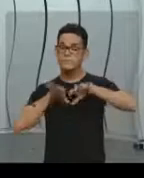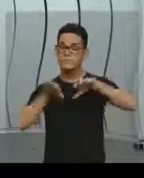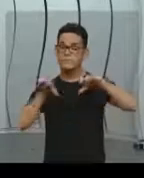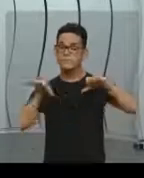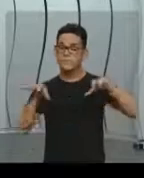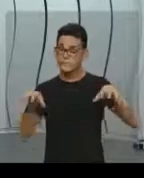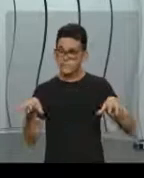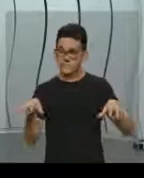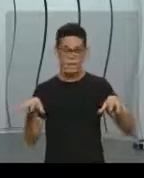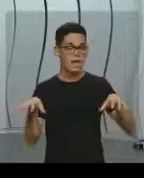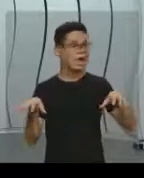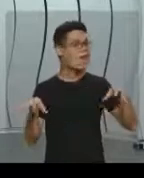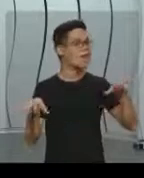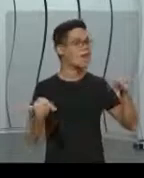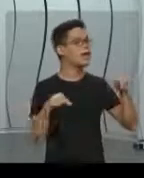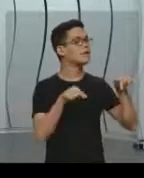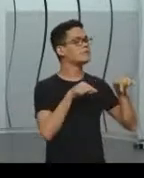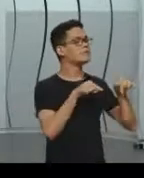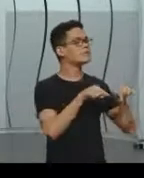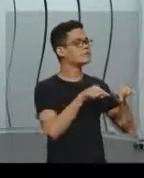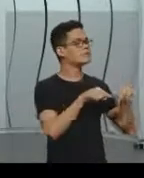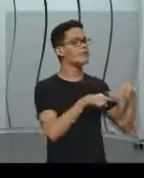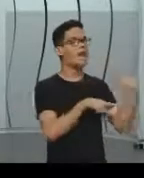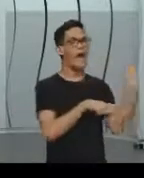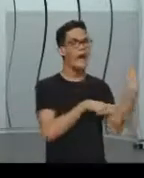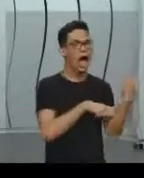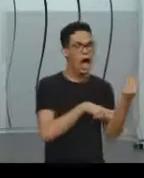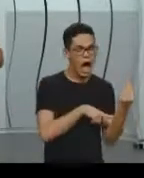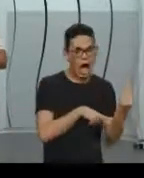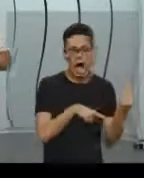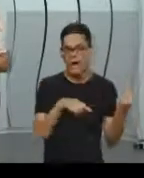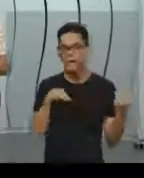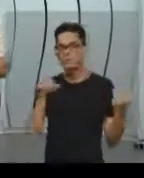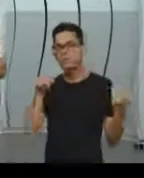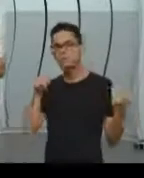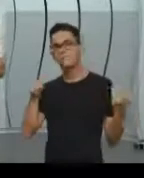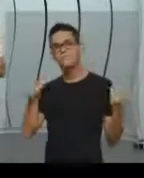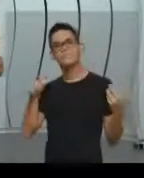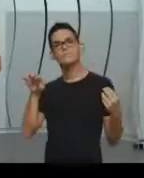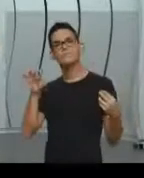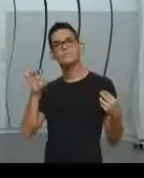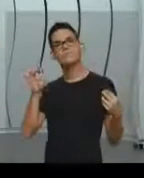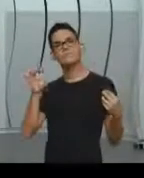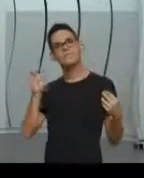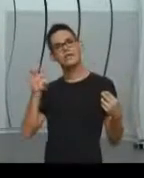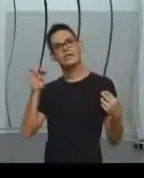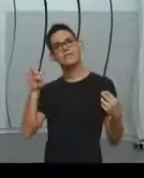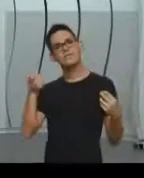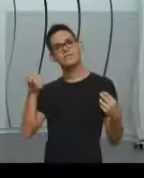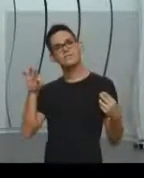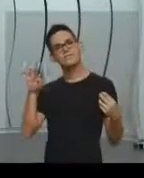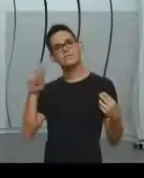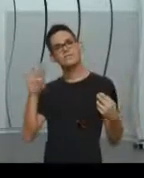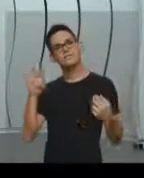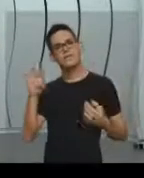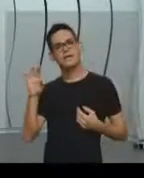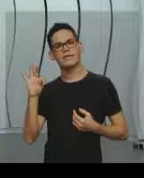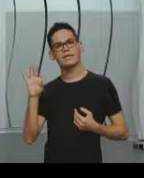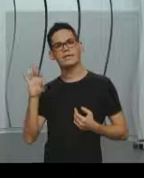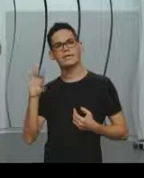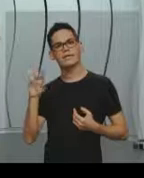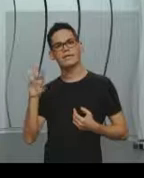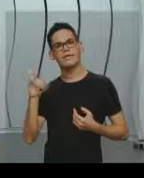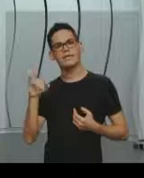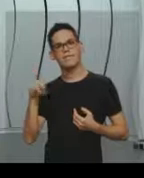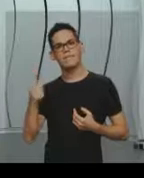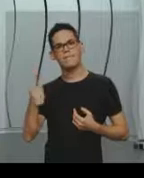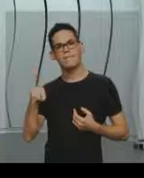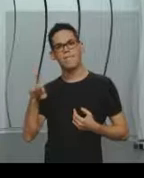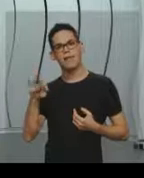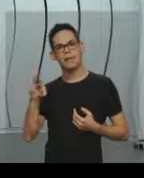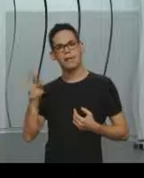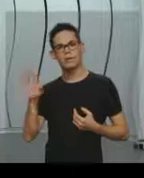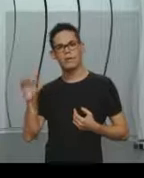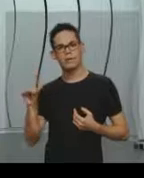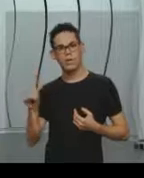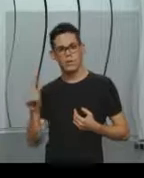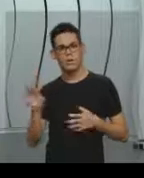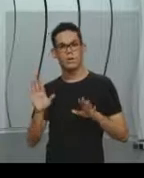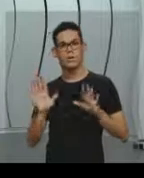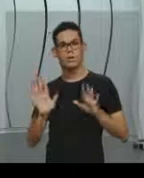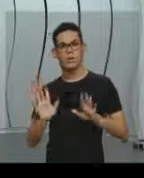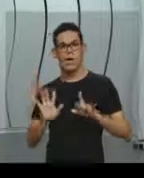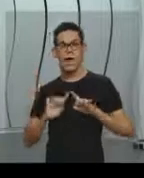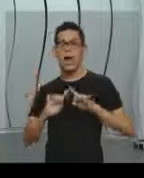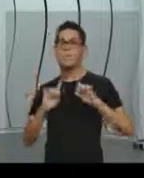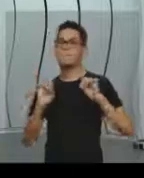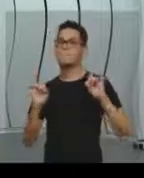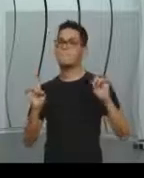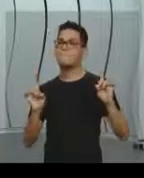uma coisa e outra, apesar de nós utilizarmos o cinema como entretenimento. Mas, por trás